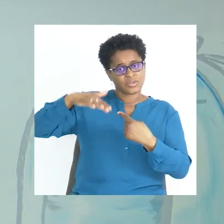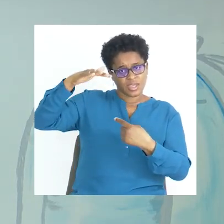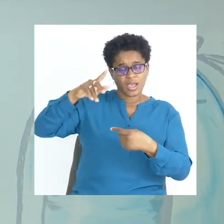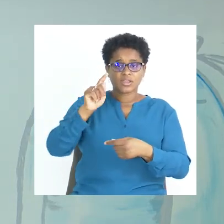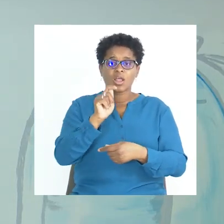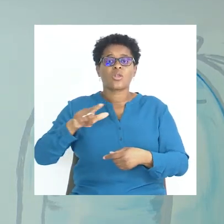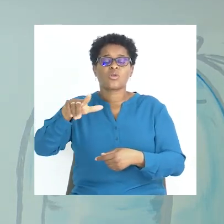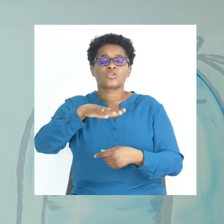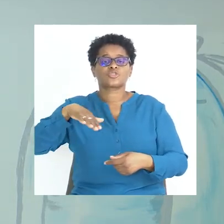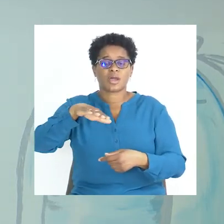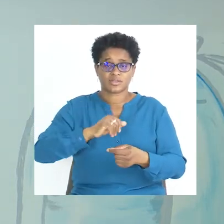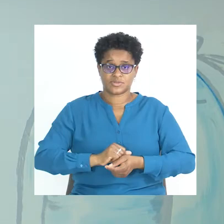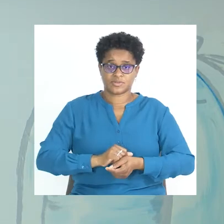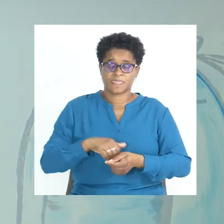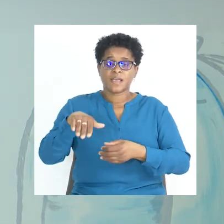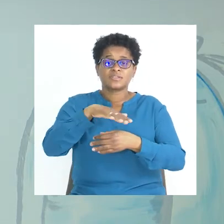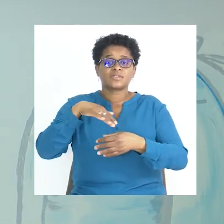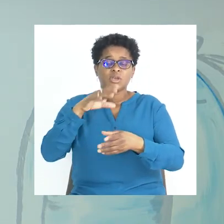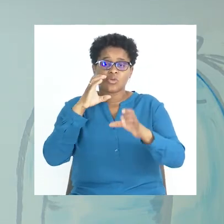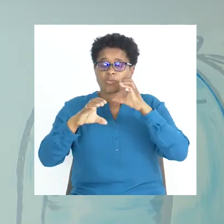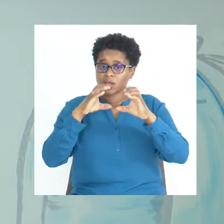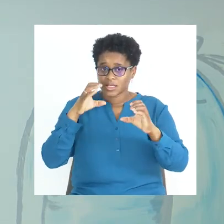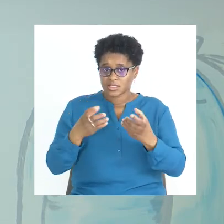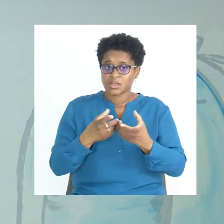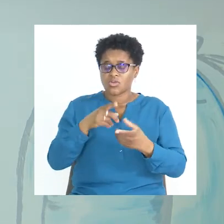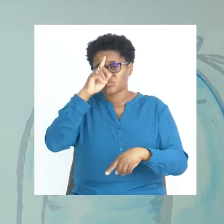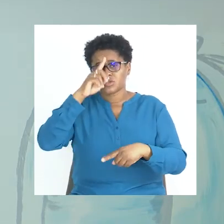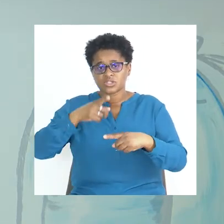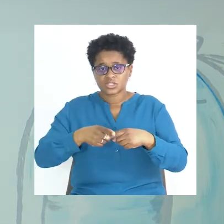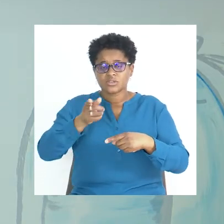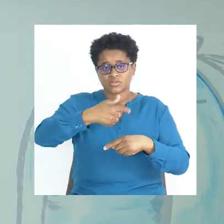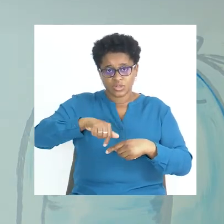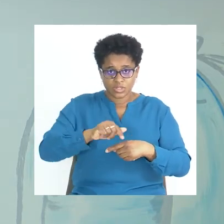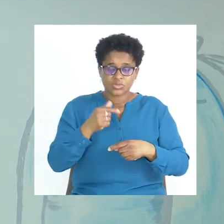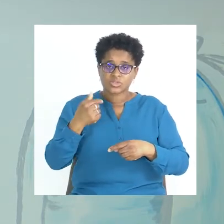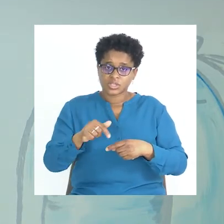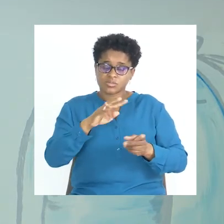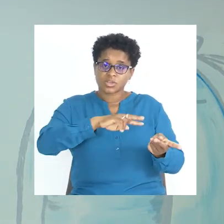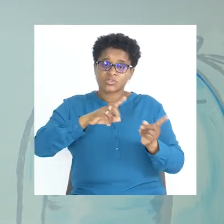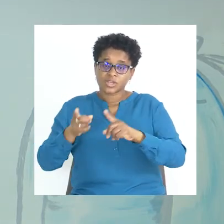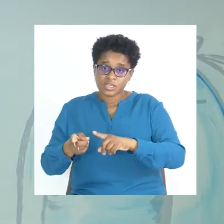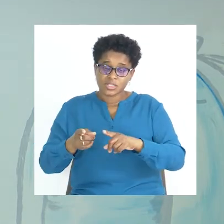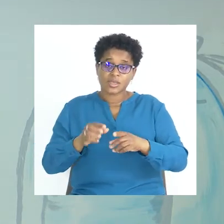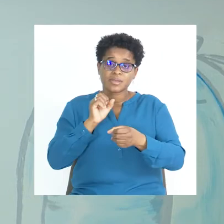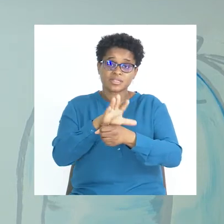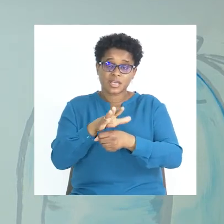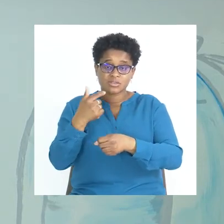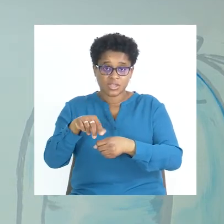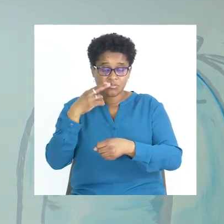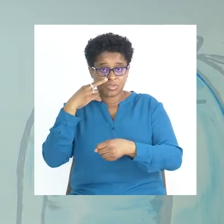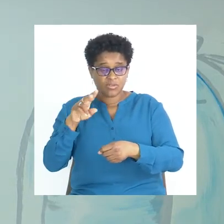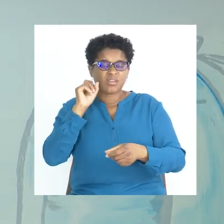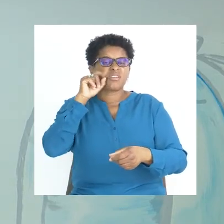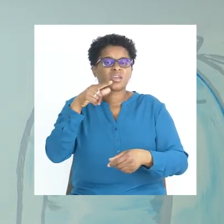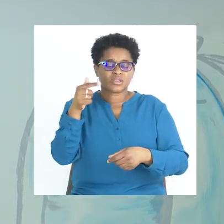o espaço, é a situação comunicativa, são os objetivos que nós temos na transferência da mensagem. Temos